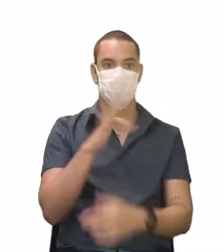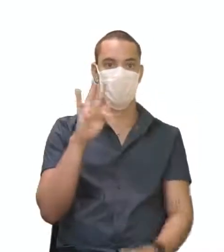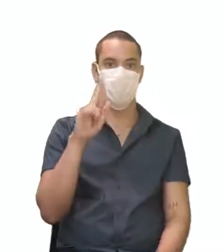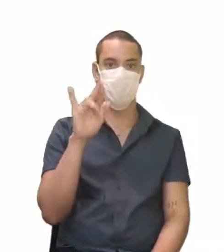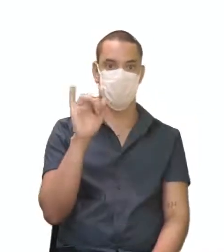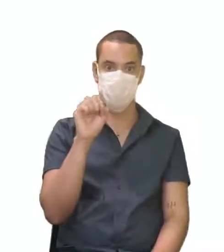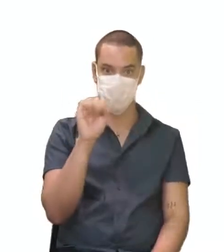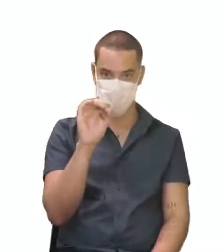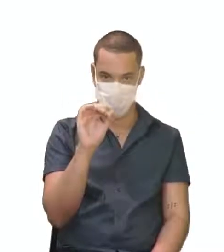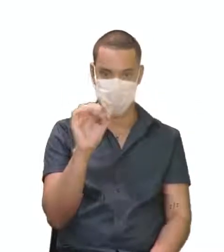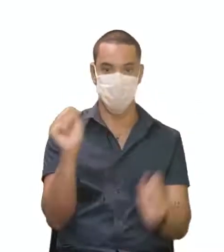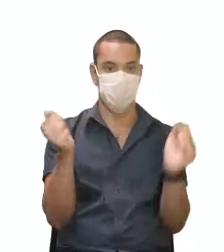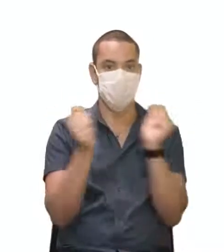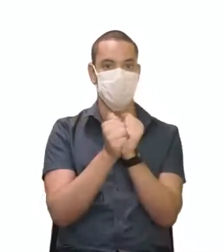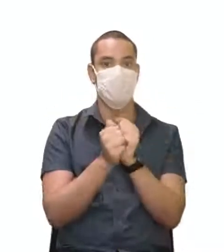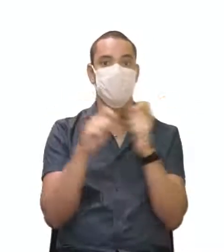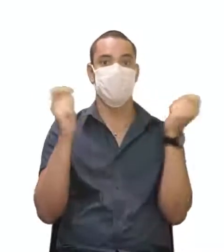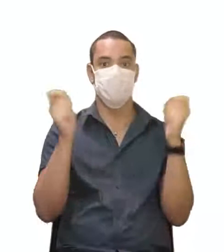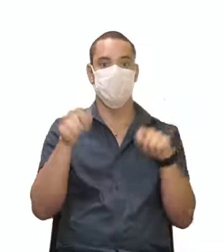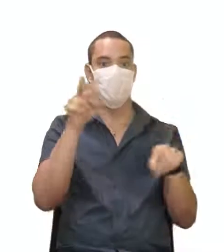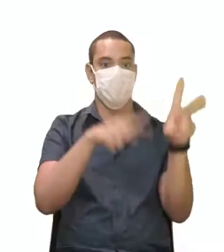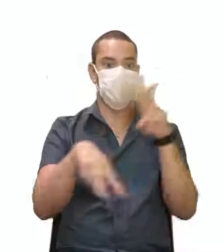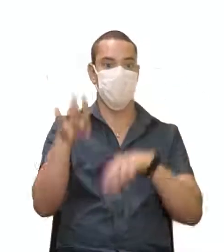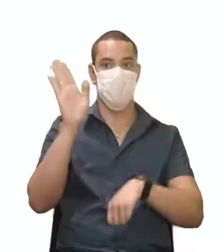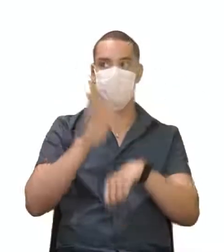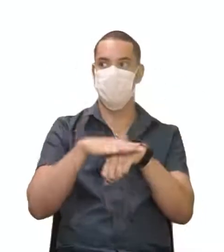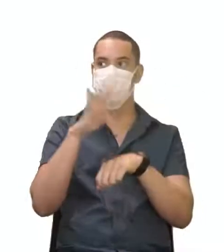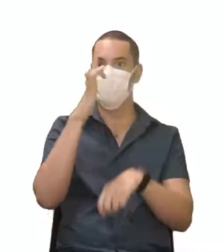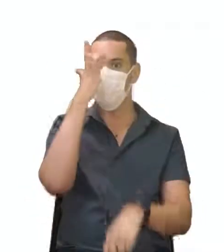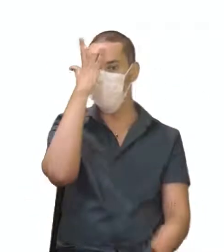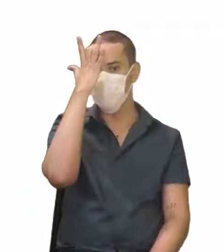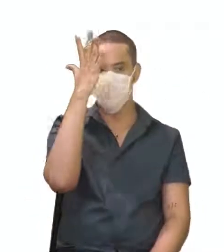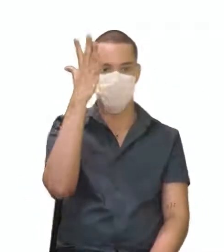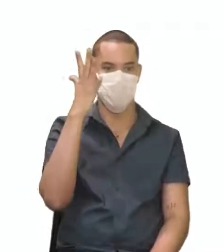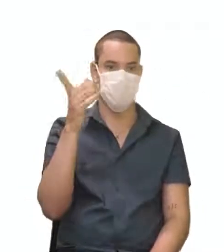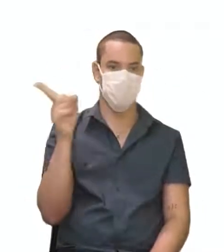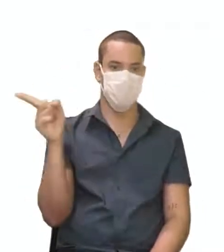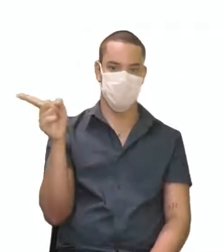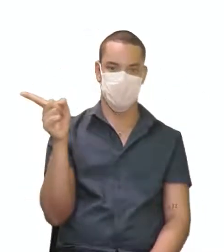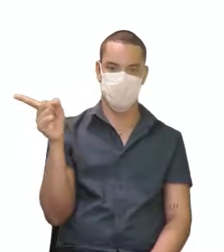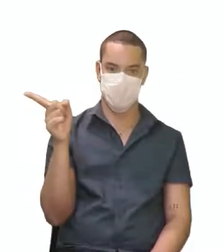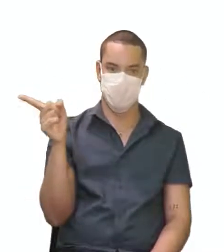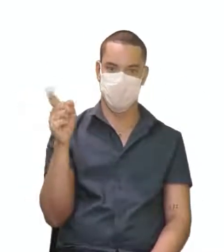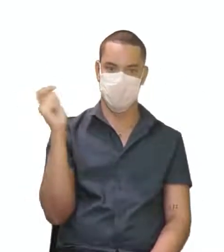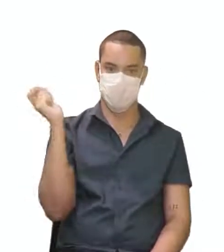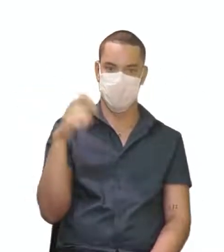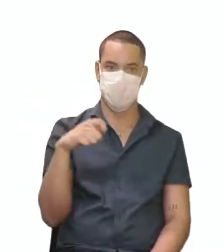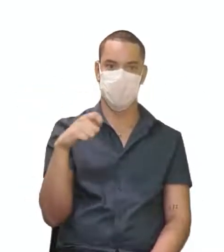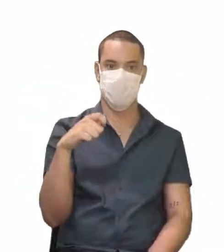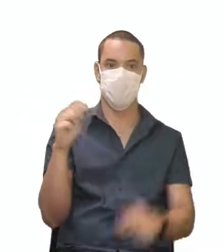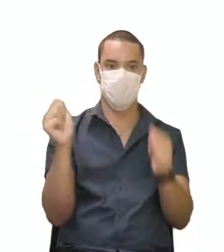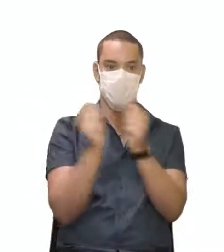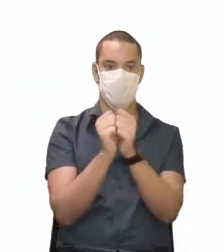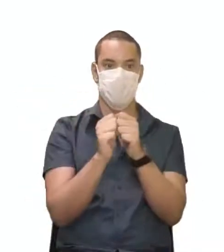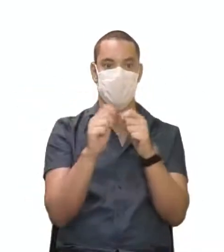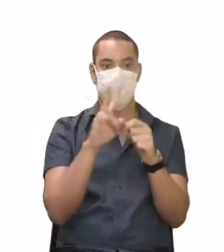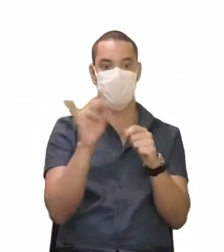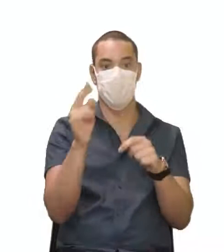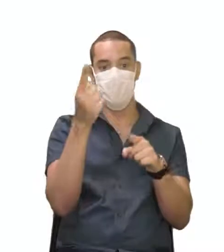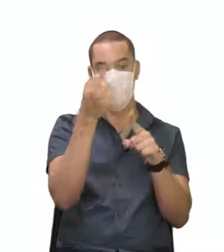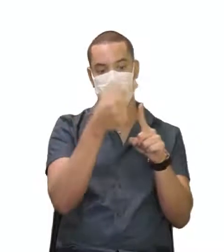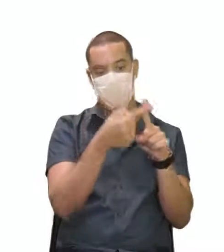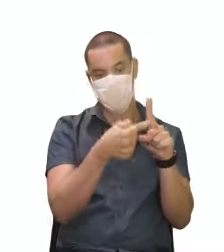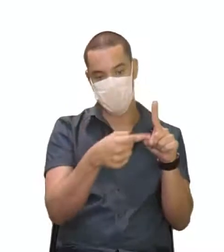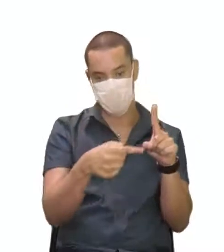bom? E aqui a visualização mais legalzinha, né? Olha lá o parzinho de centríolos, eles vão começar a